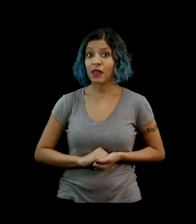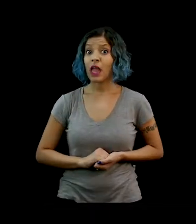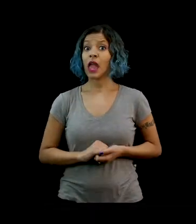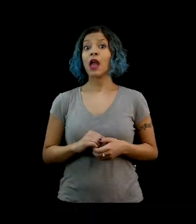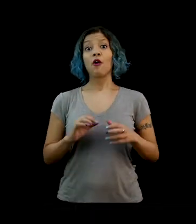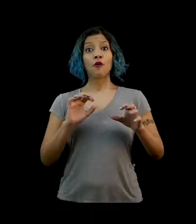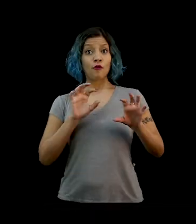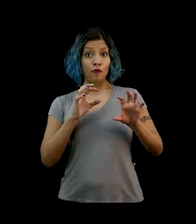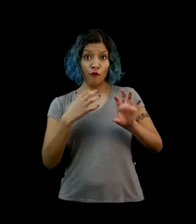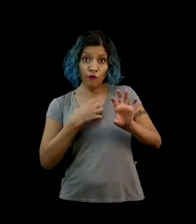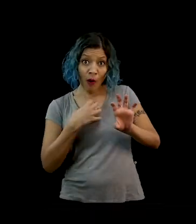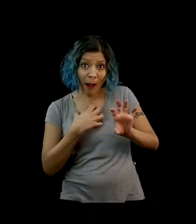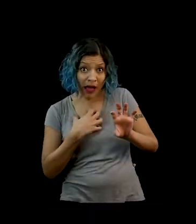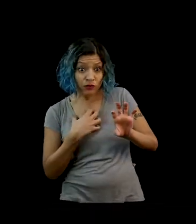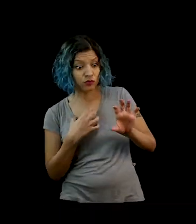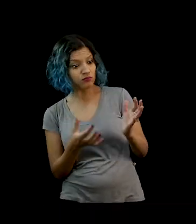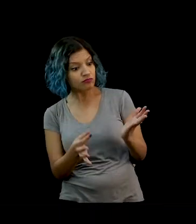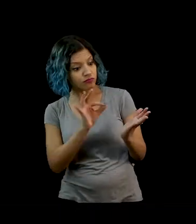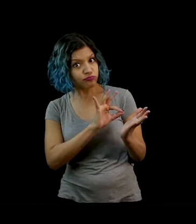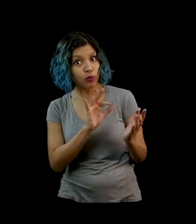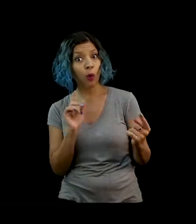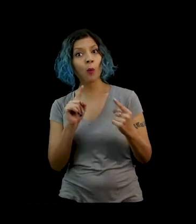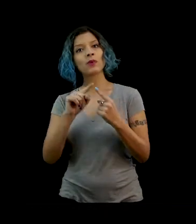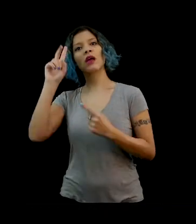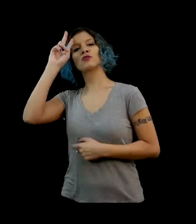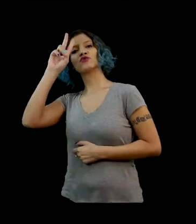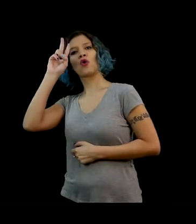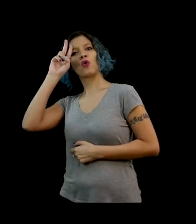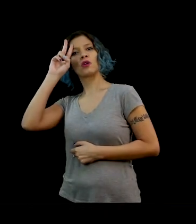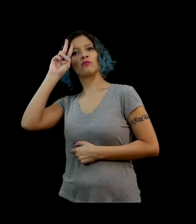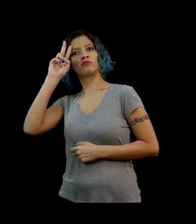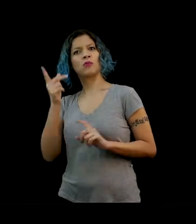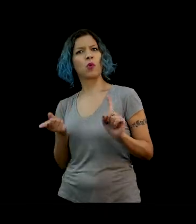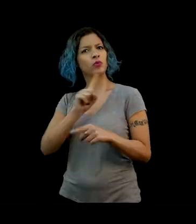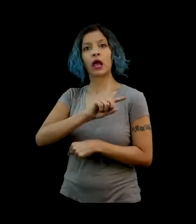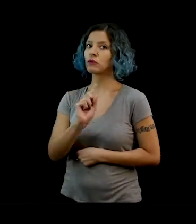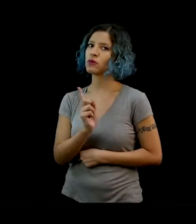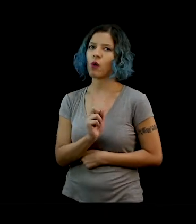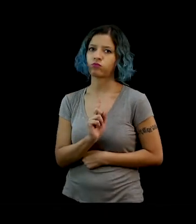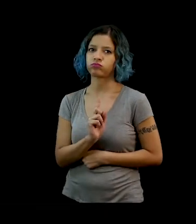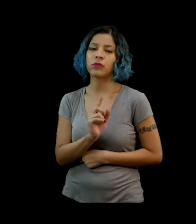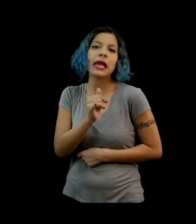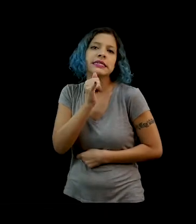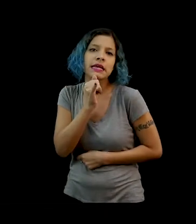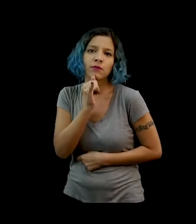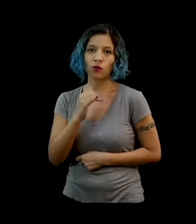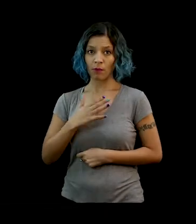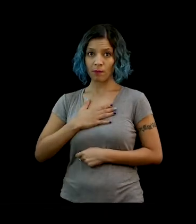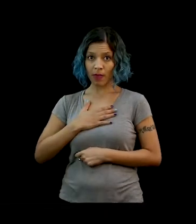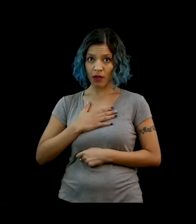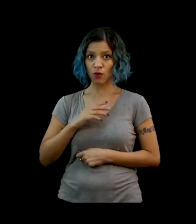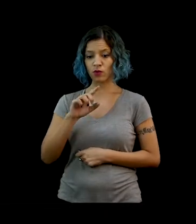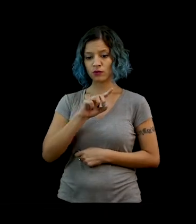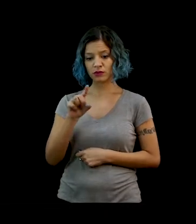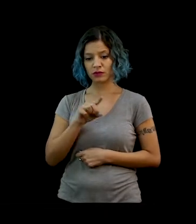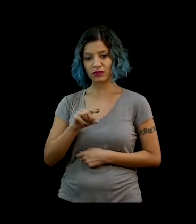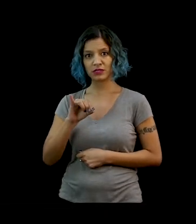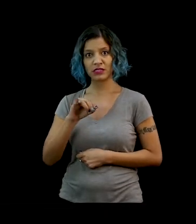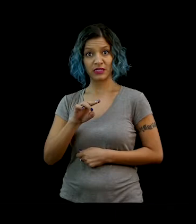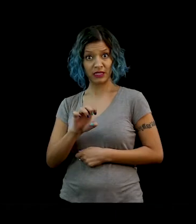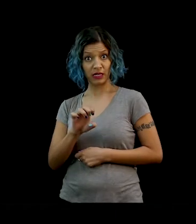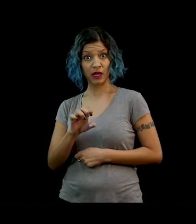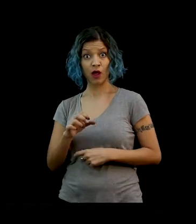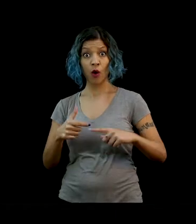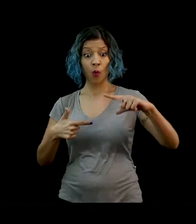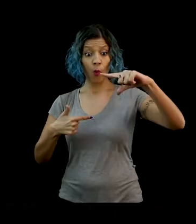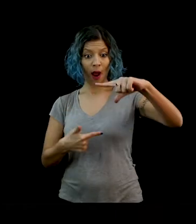tenho zines totalmente quadrados a meus n condição que é sobre retratos de artistas e as